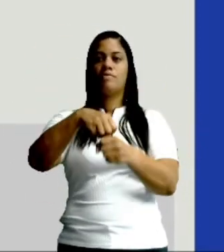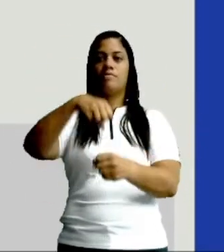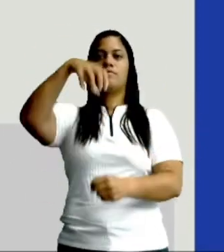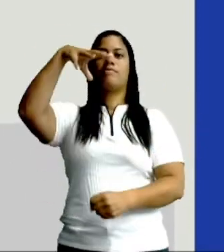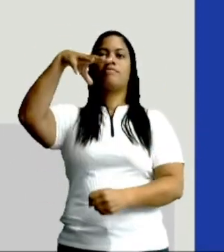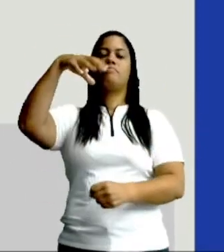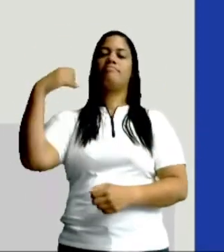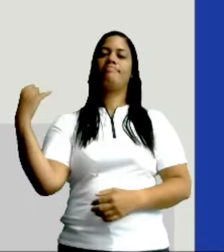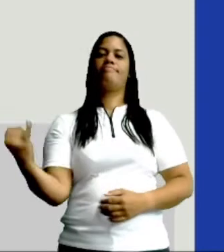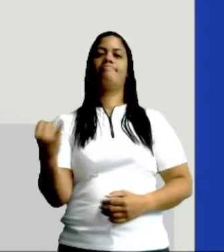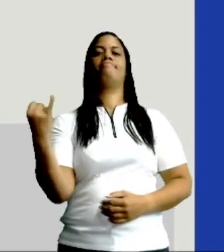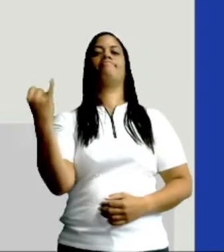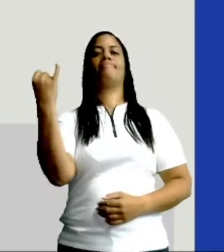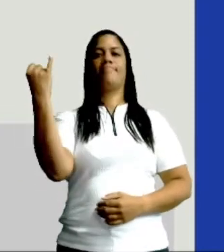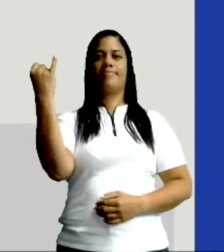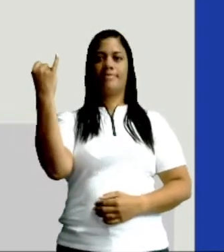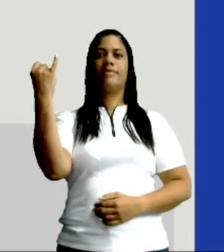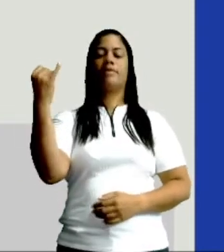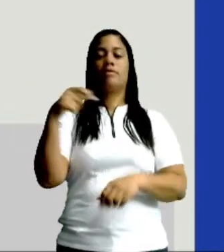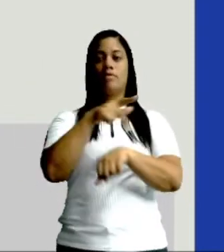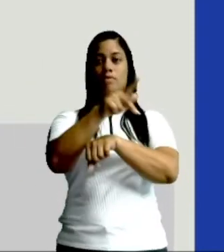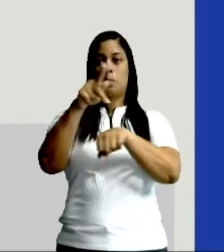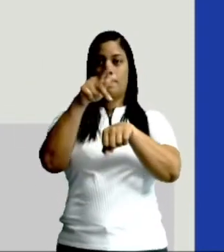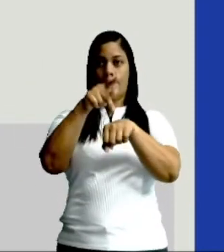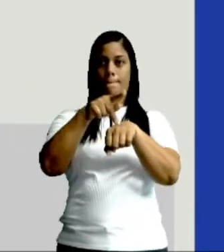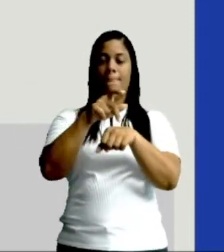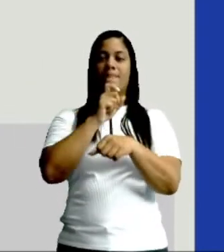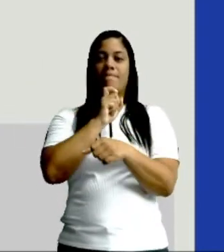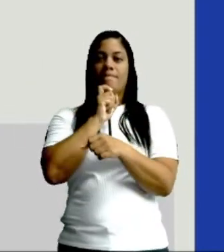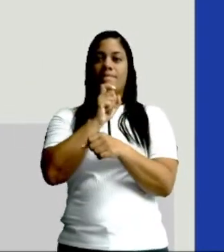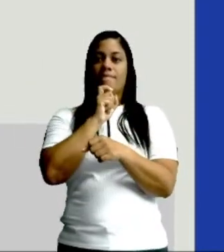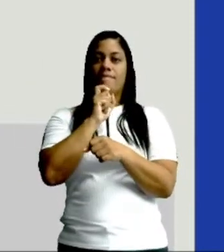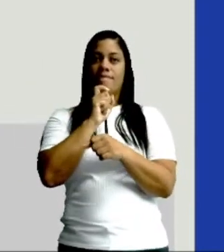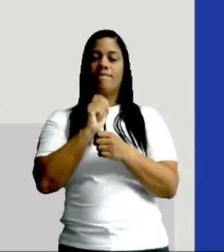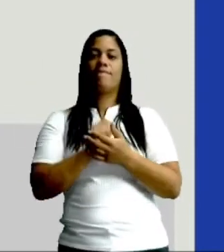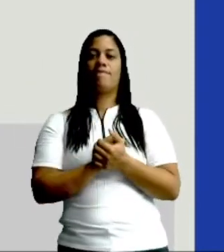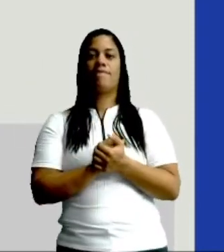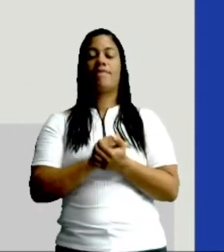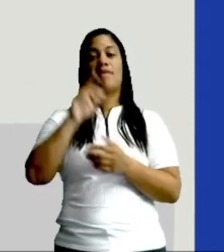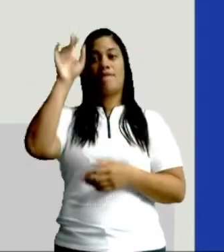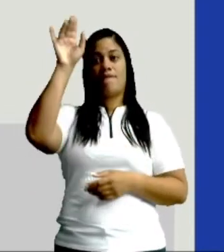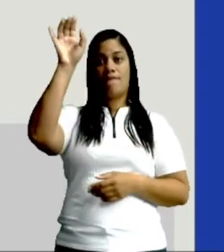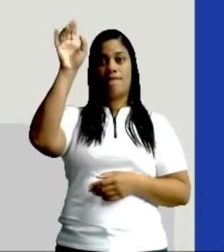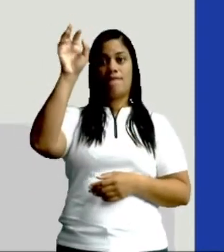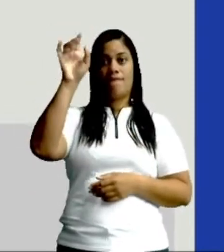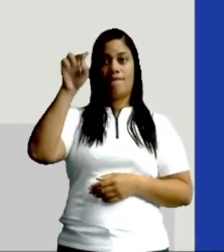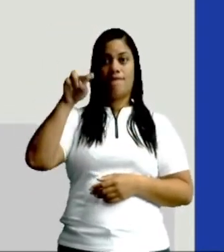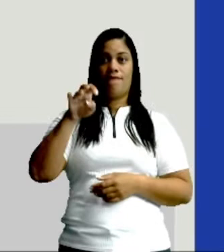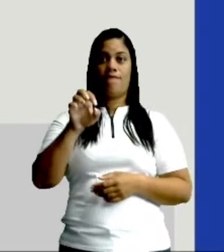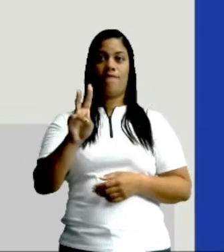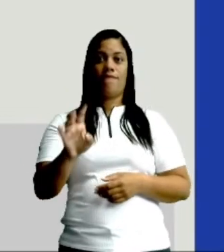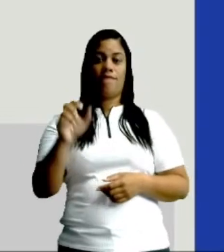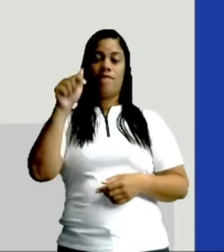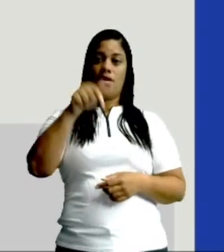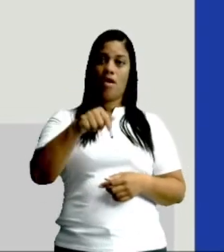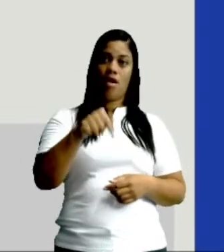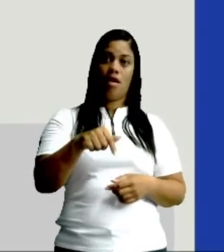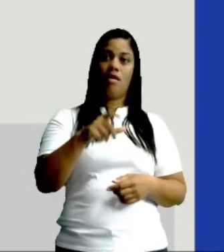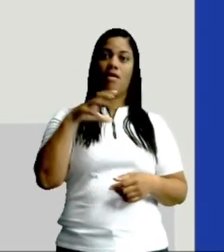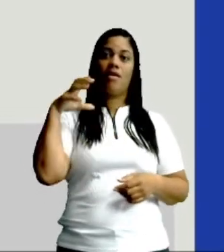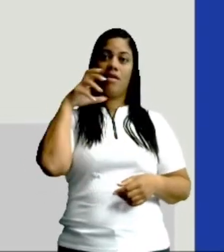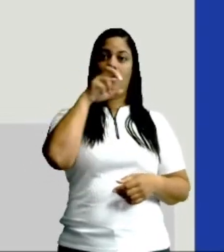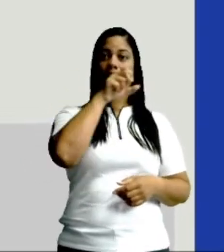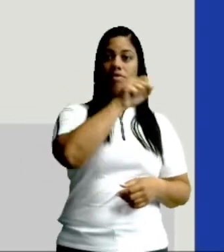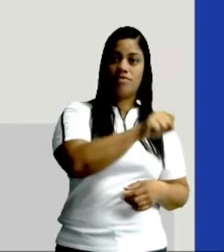é indispensável. Nos países frios, as precipitações são a neve, né? Nosso país aqui é um país de